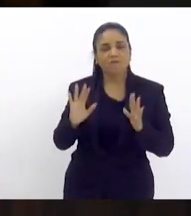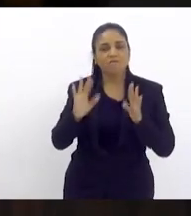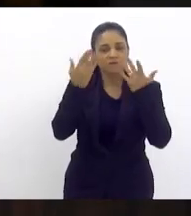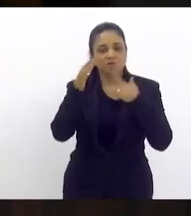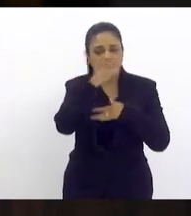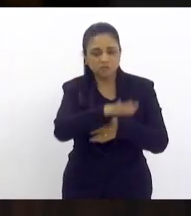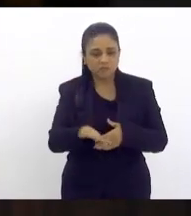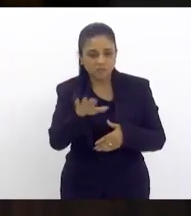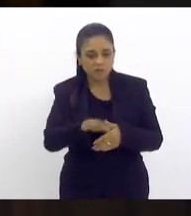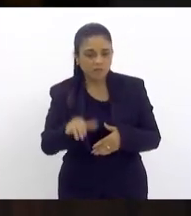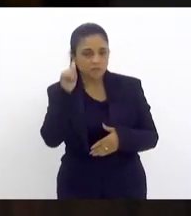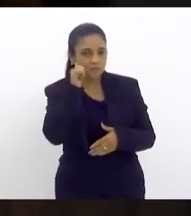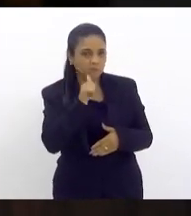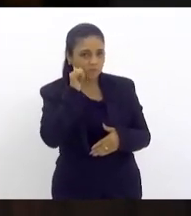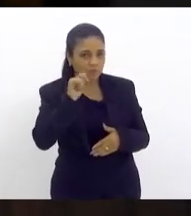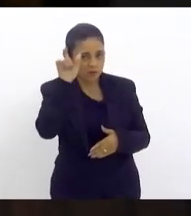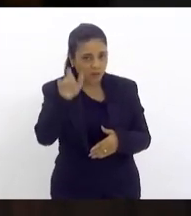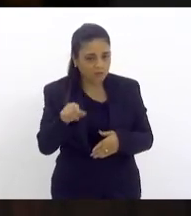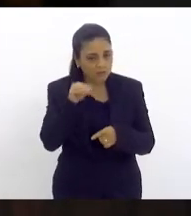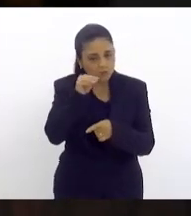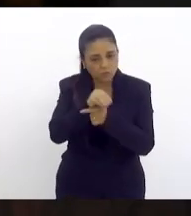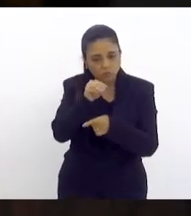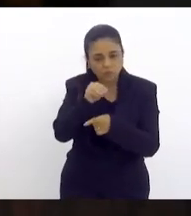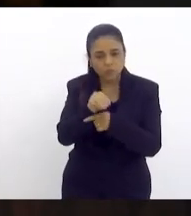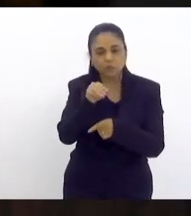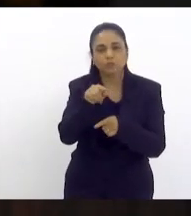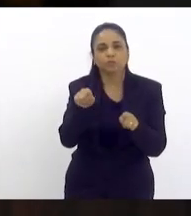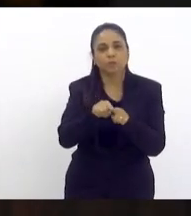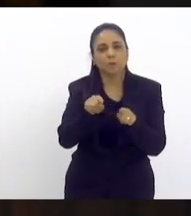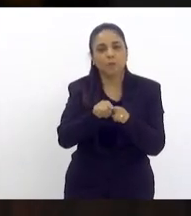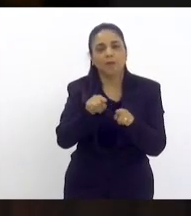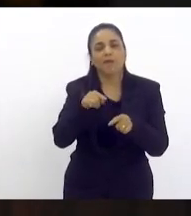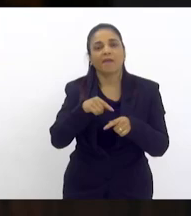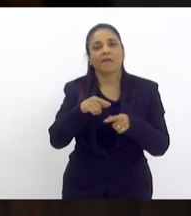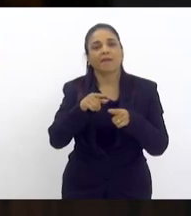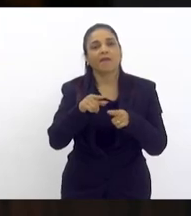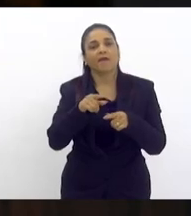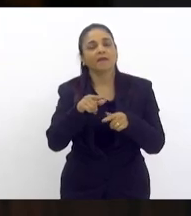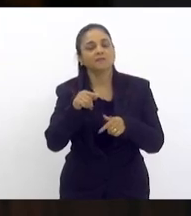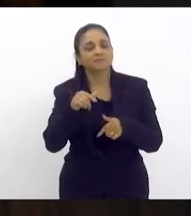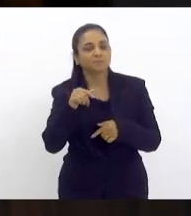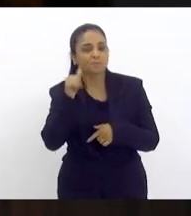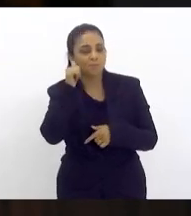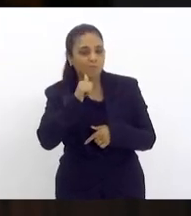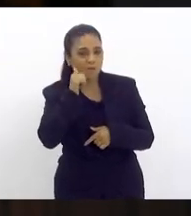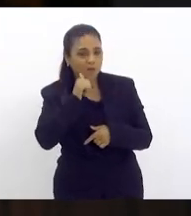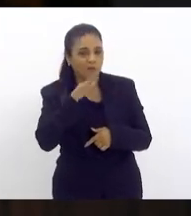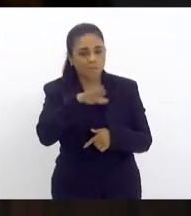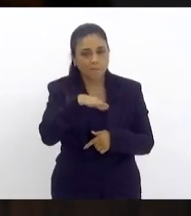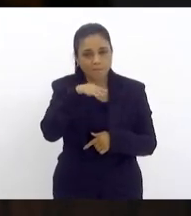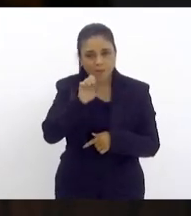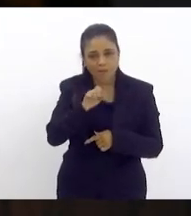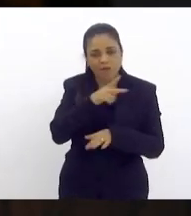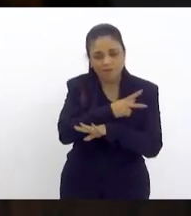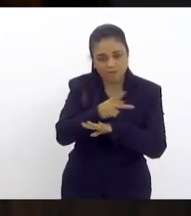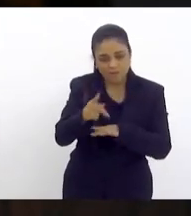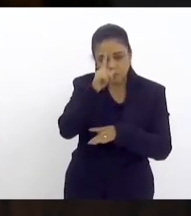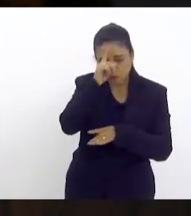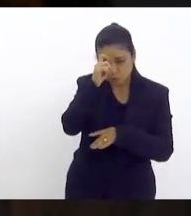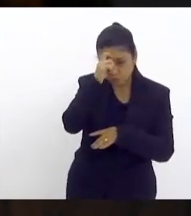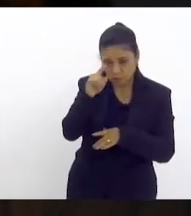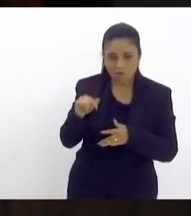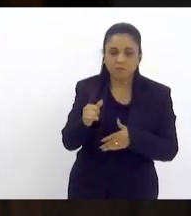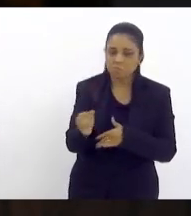que devem ser cuidados e aquelas que cuidam que são as mulheres e as mães e a nossa visita aos hospitais será de grande